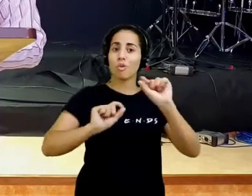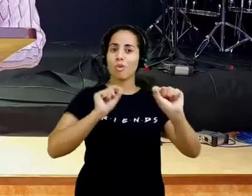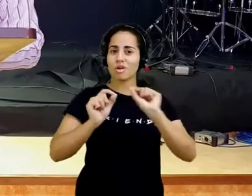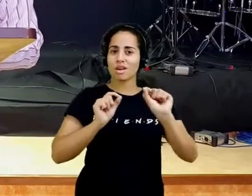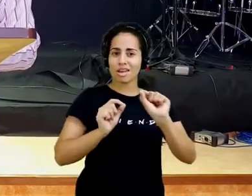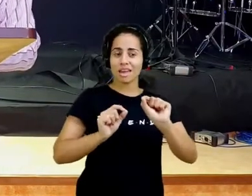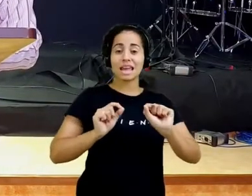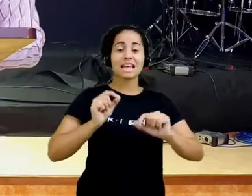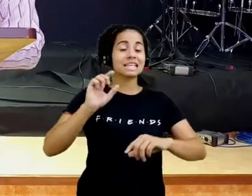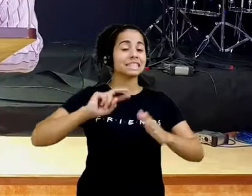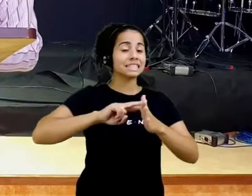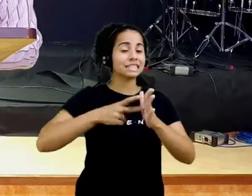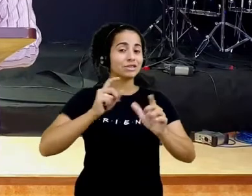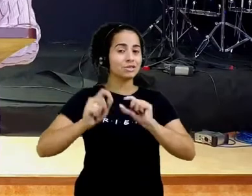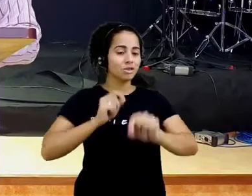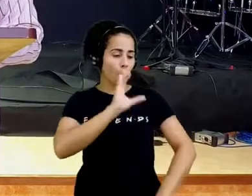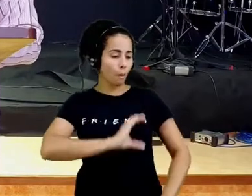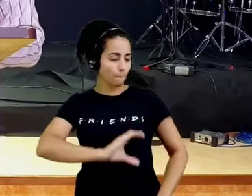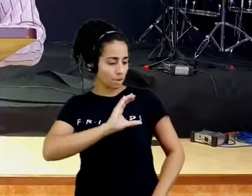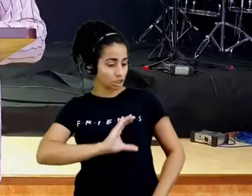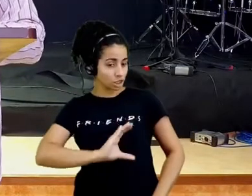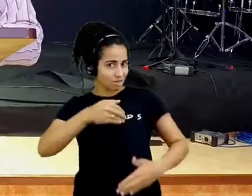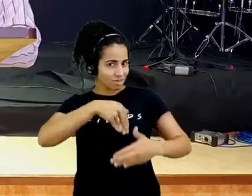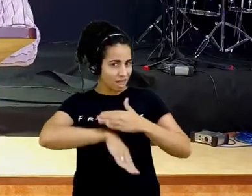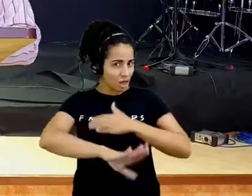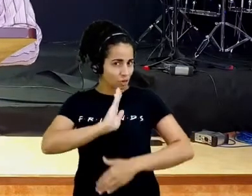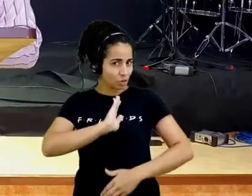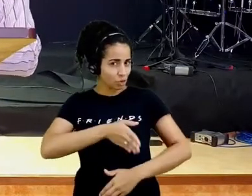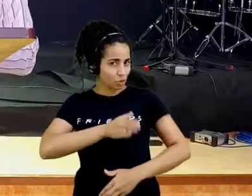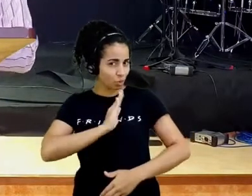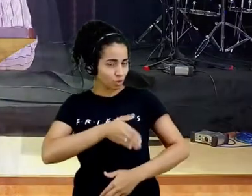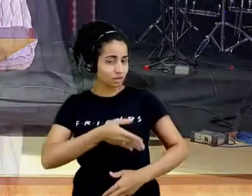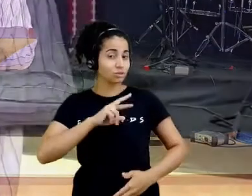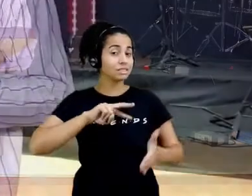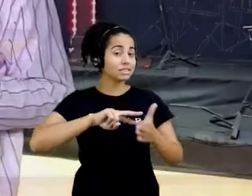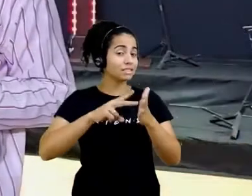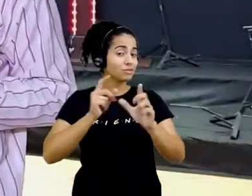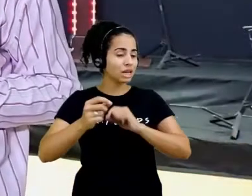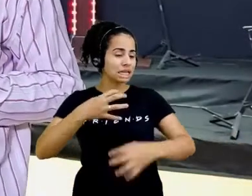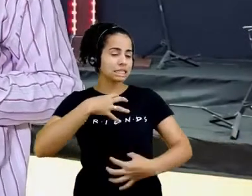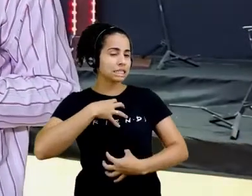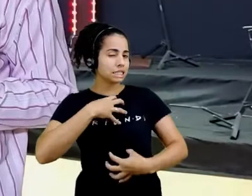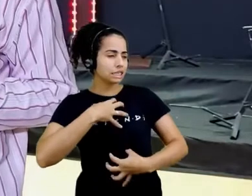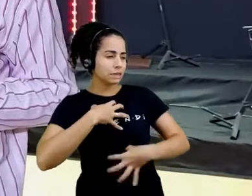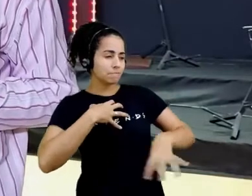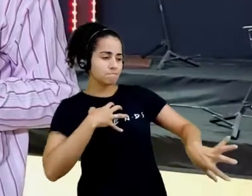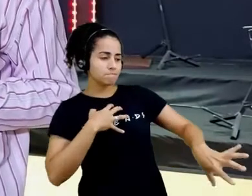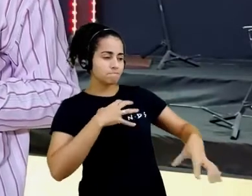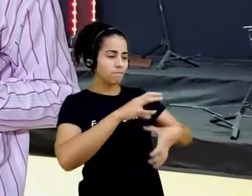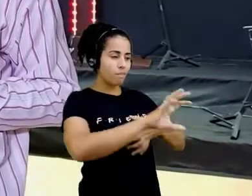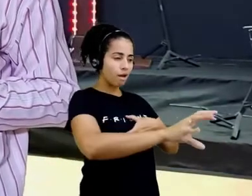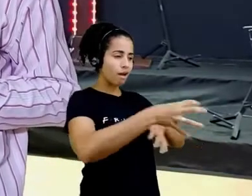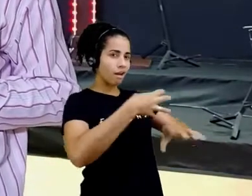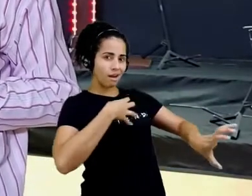ter capacidade, compaixão ou misericórdia significa ter capacidade de sentir aquilo que a